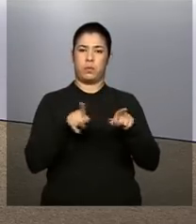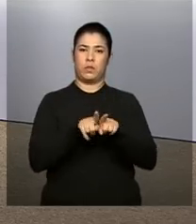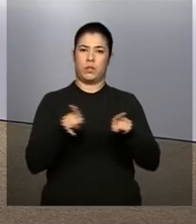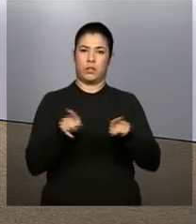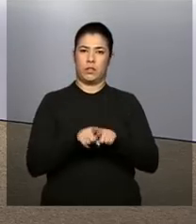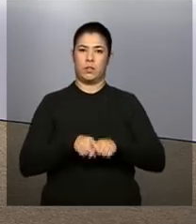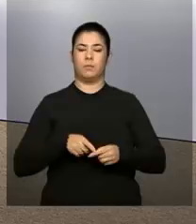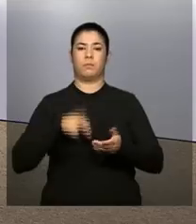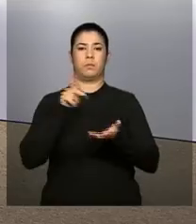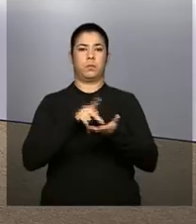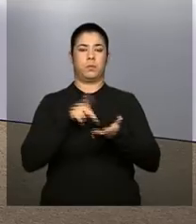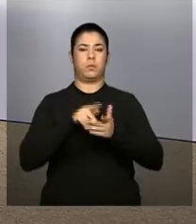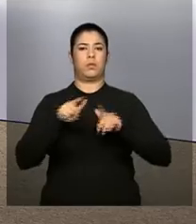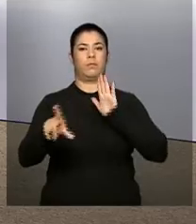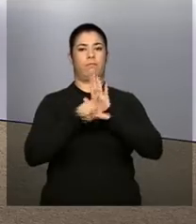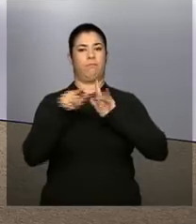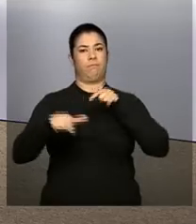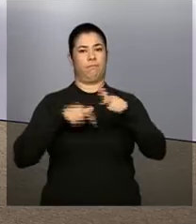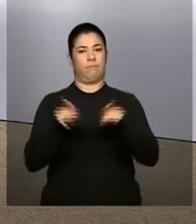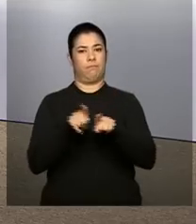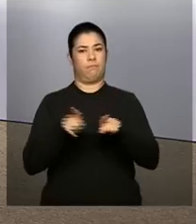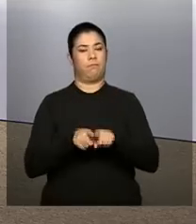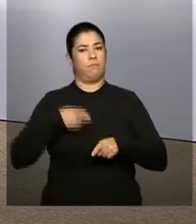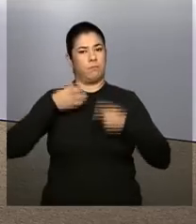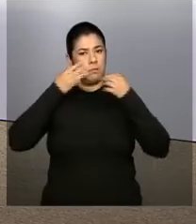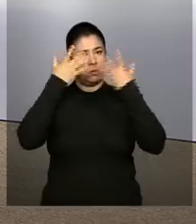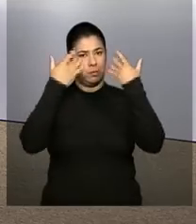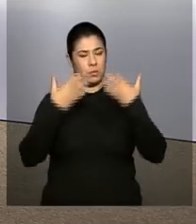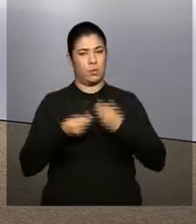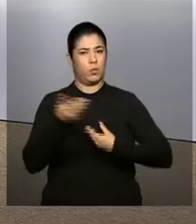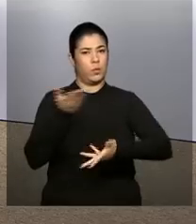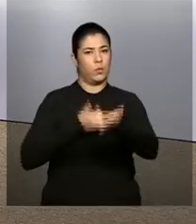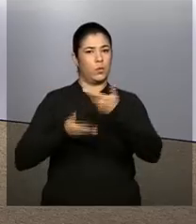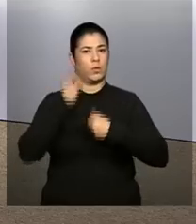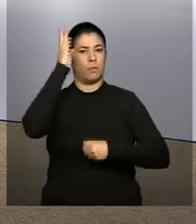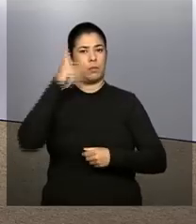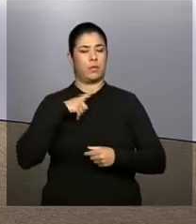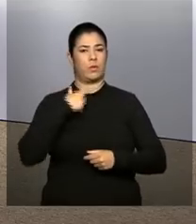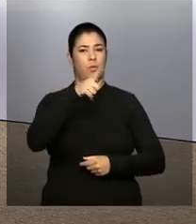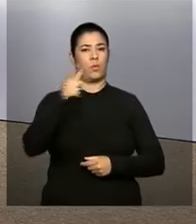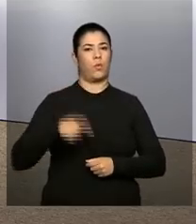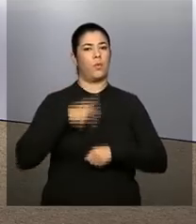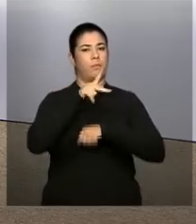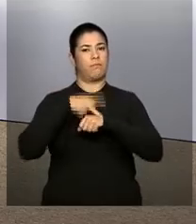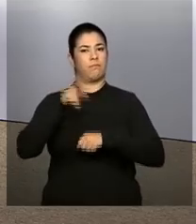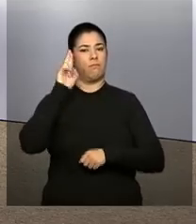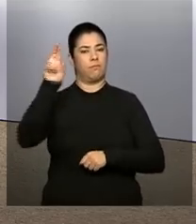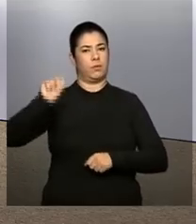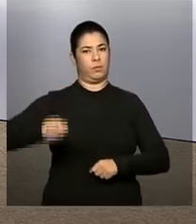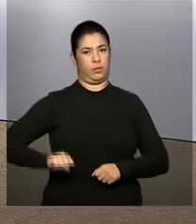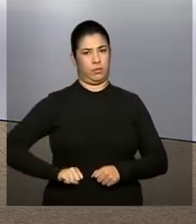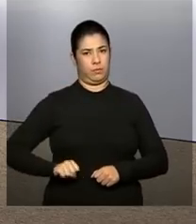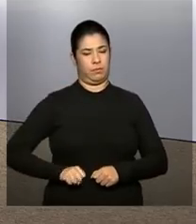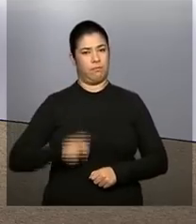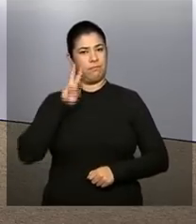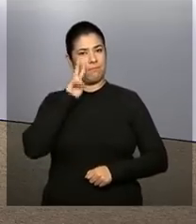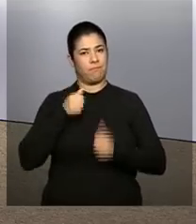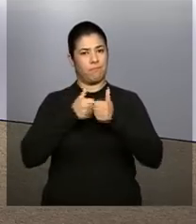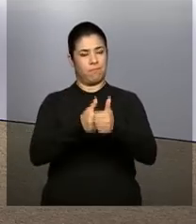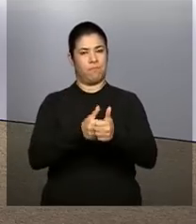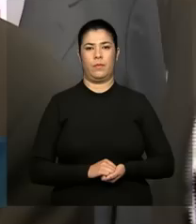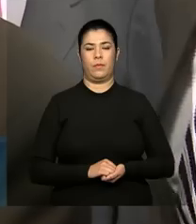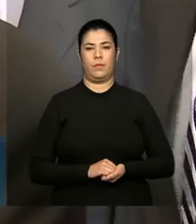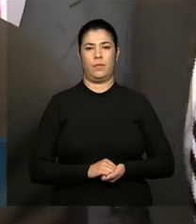da legislação trabalhista e ainda sobre a relação do Brasil com os países representados pelos embaixadores. Veja como